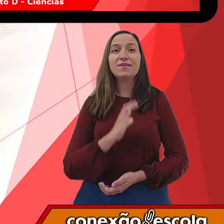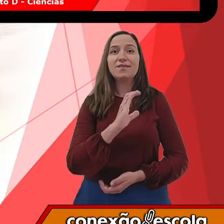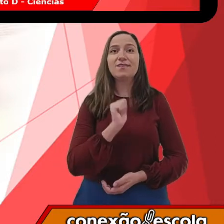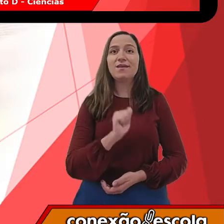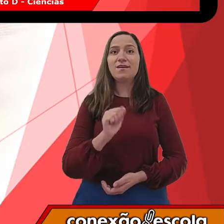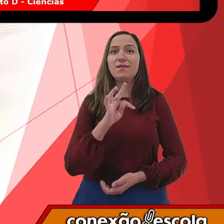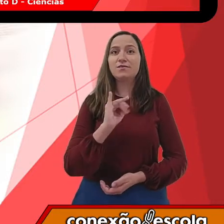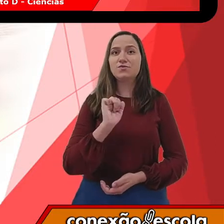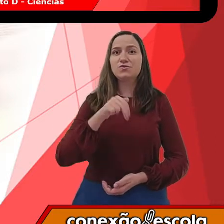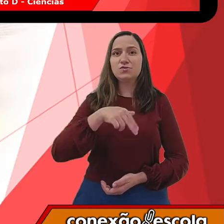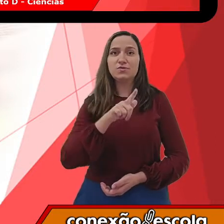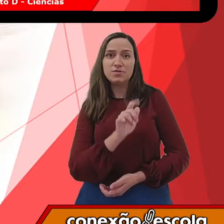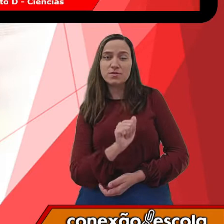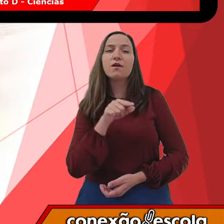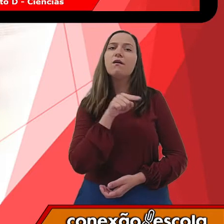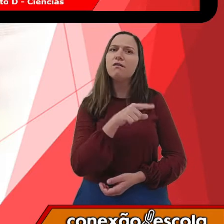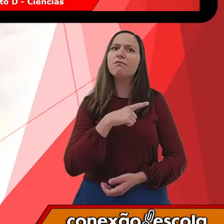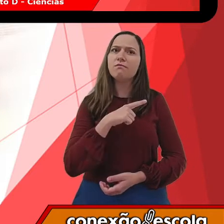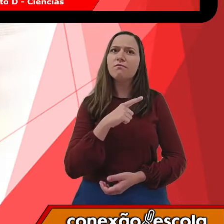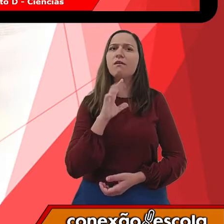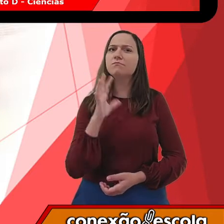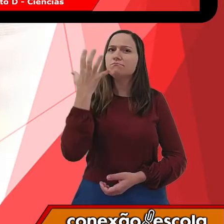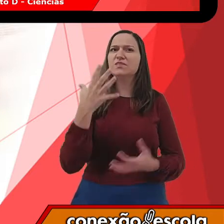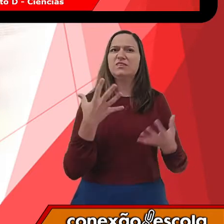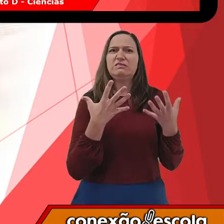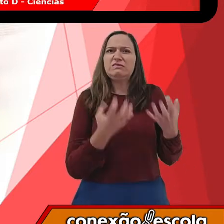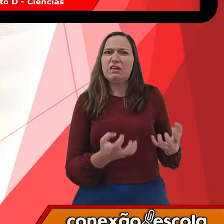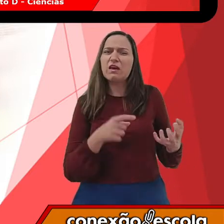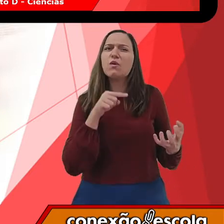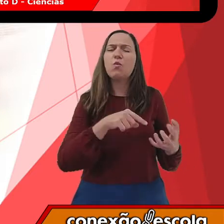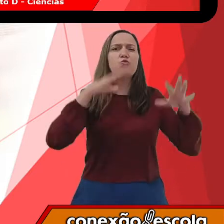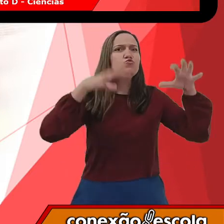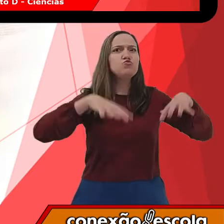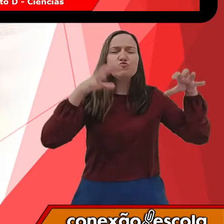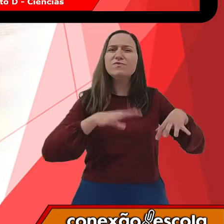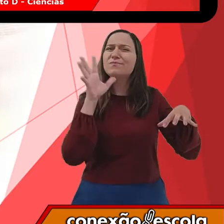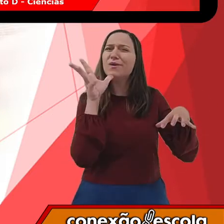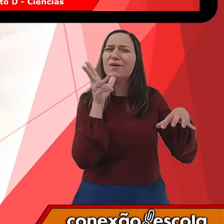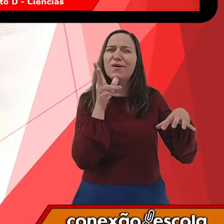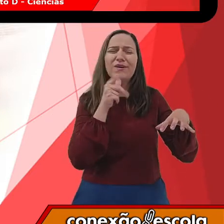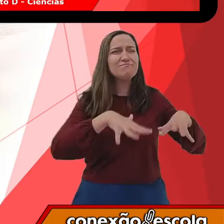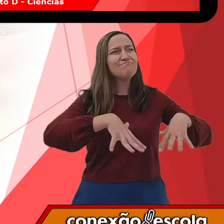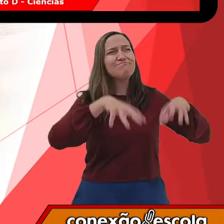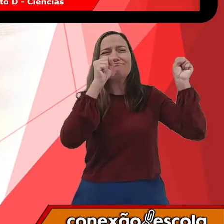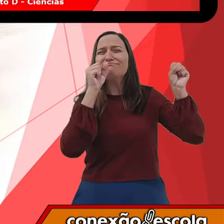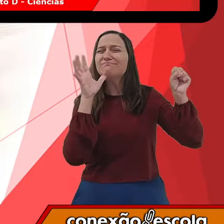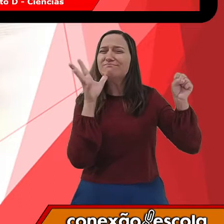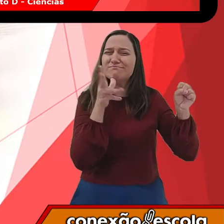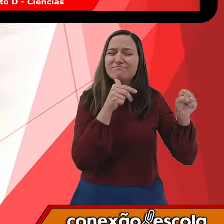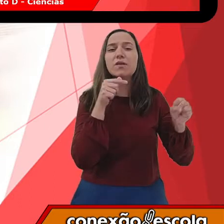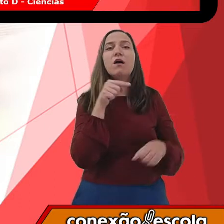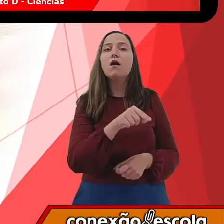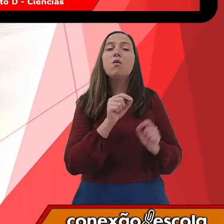no nordeste do Brasil, tem clima muito seco, com longos períodos sem chuva. Nesse ecossistema, as